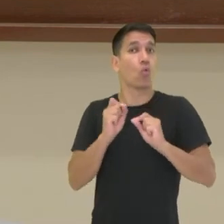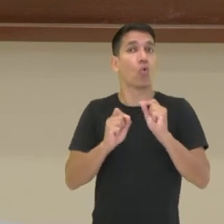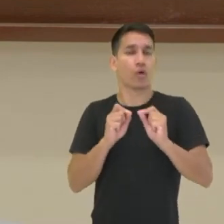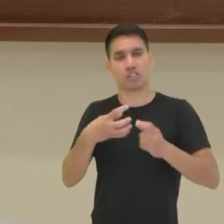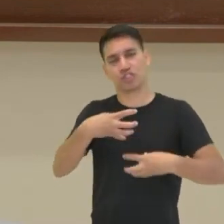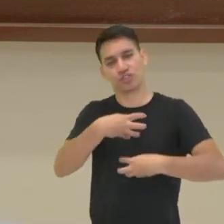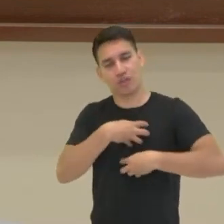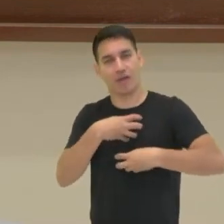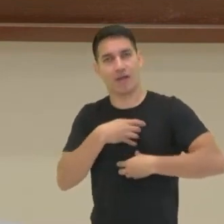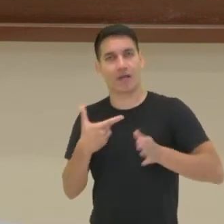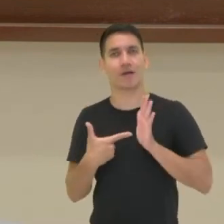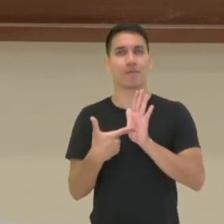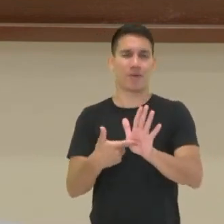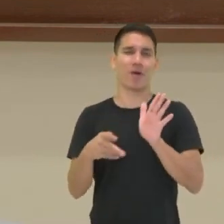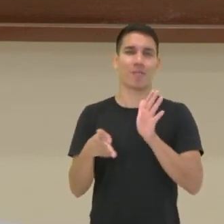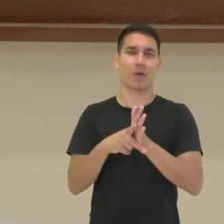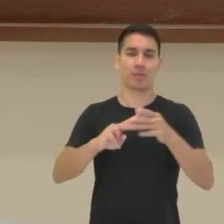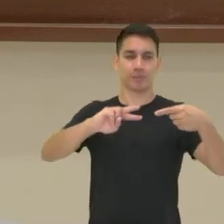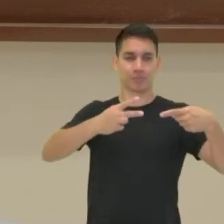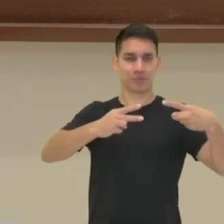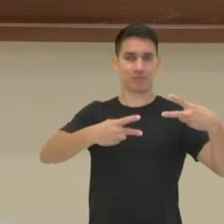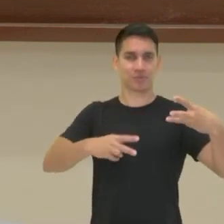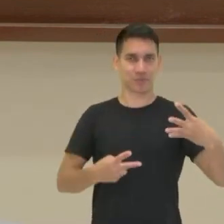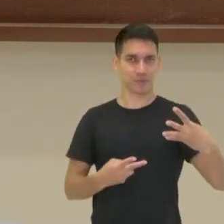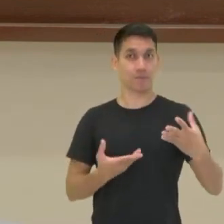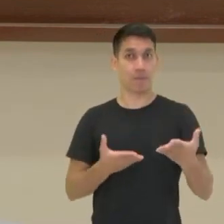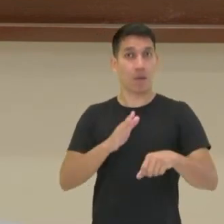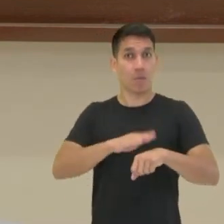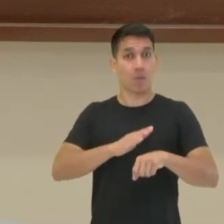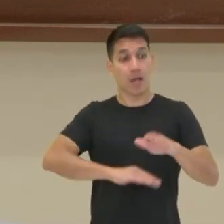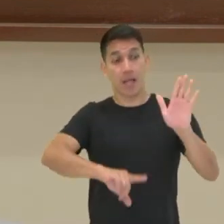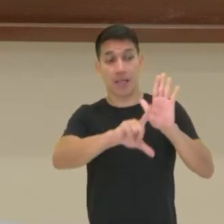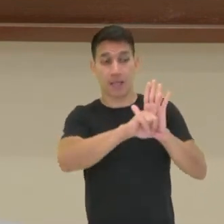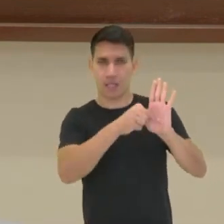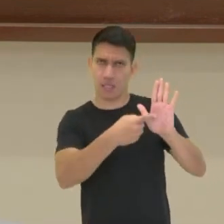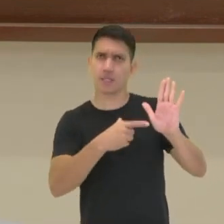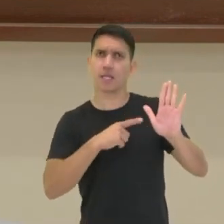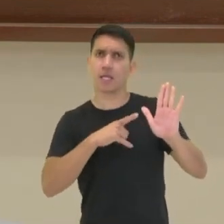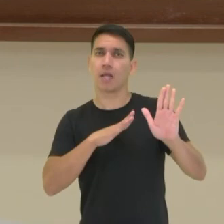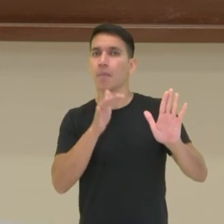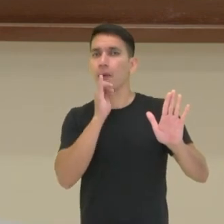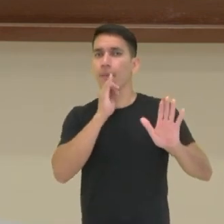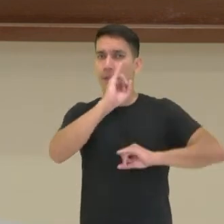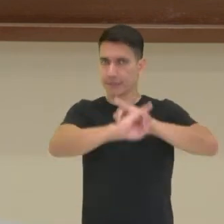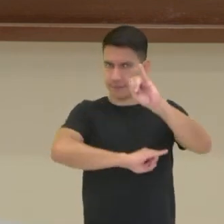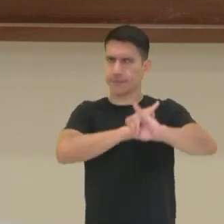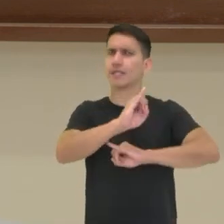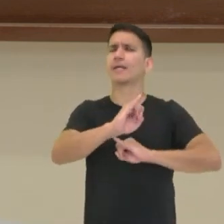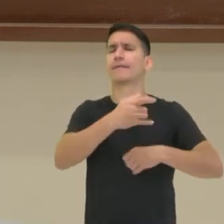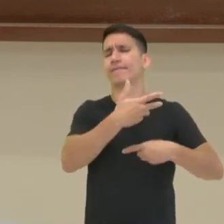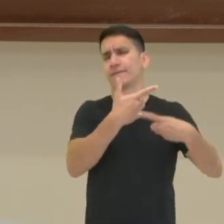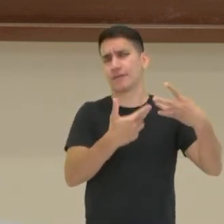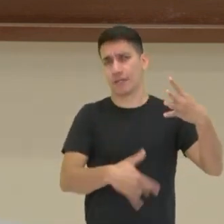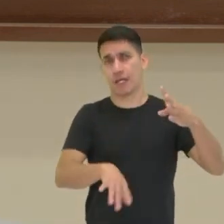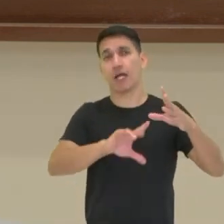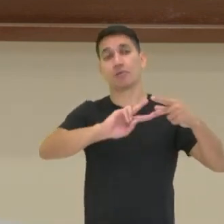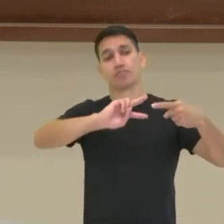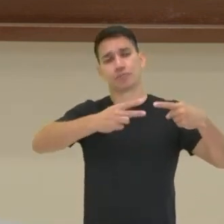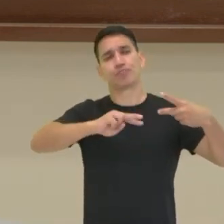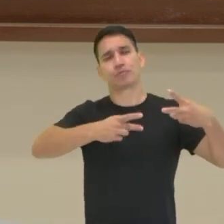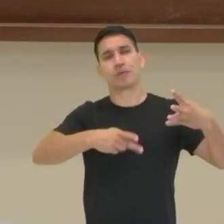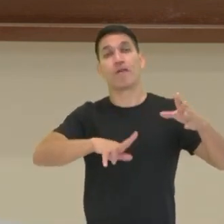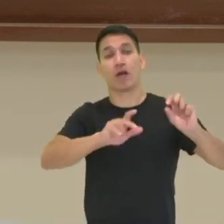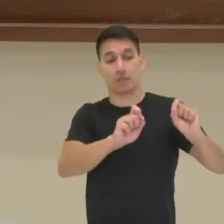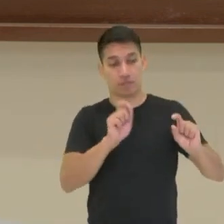de demonstrar o hiperlink. Quando você vai ler uma legislação, por exemplo, lá na internet e tem os hiperlinks, ela vai jogar para outros